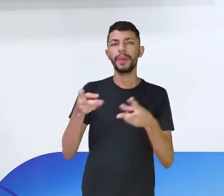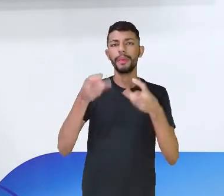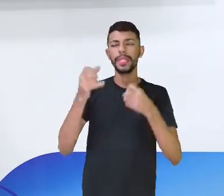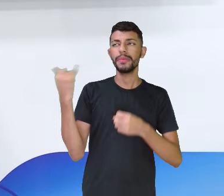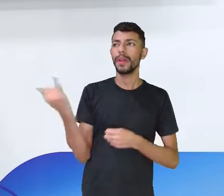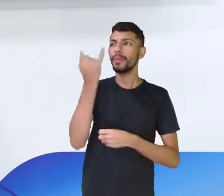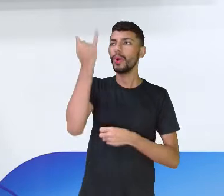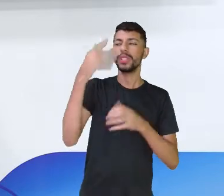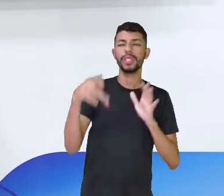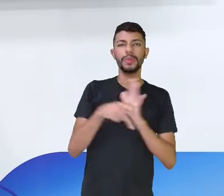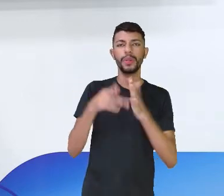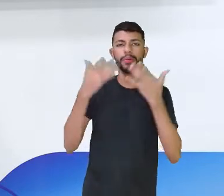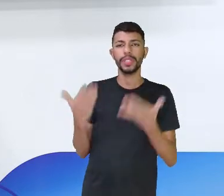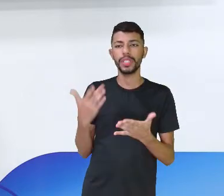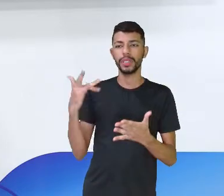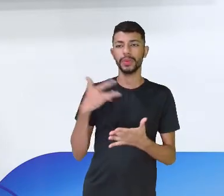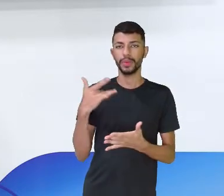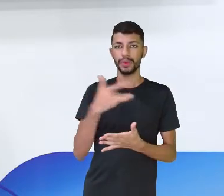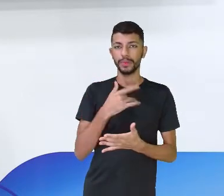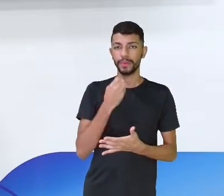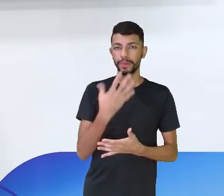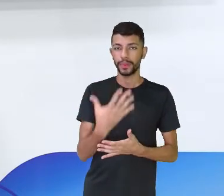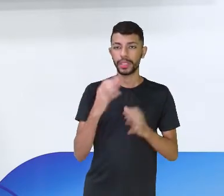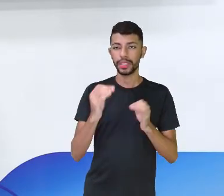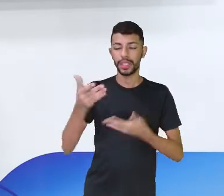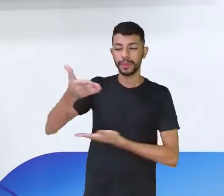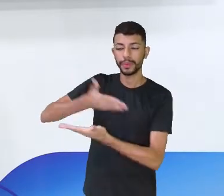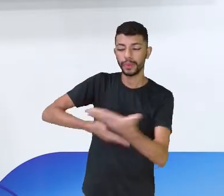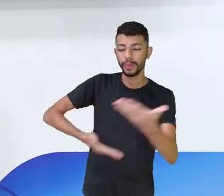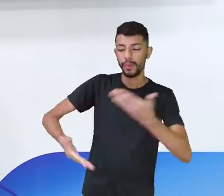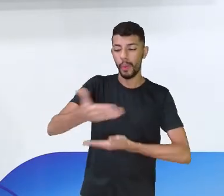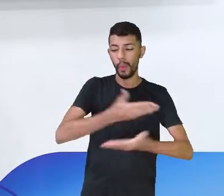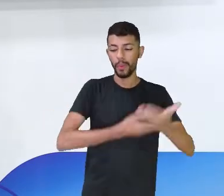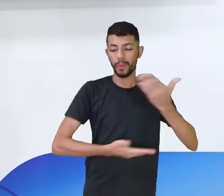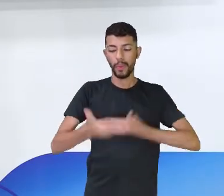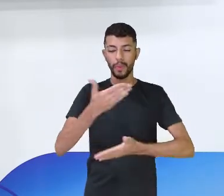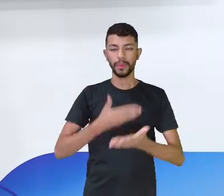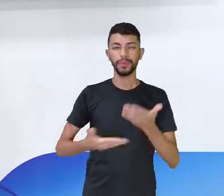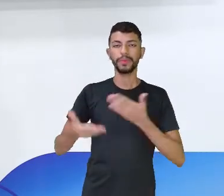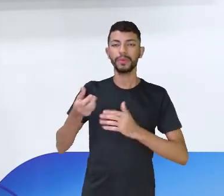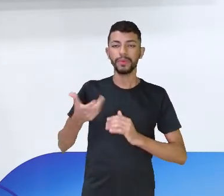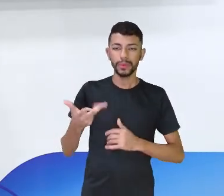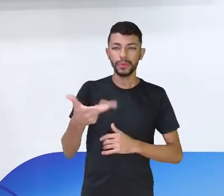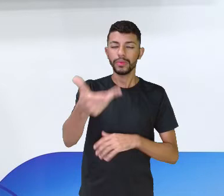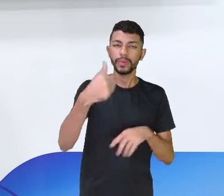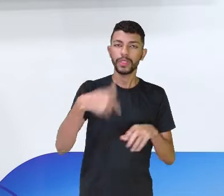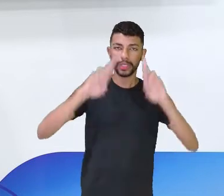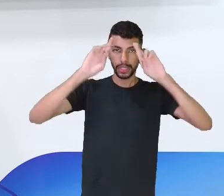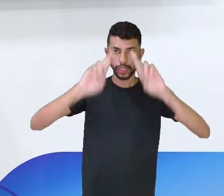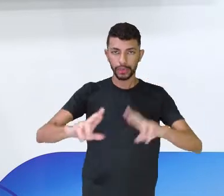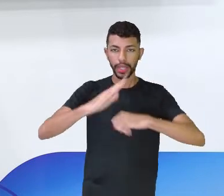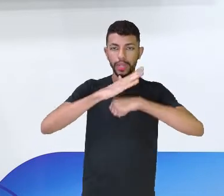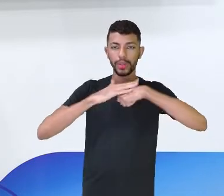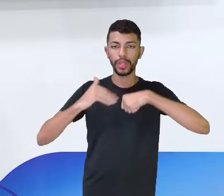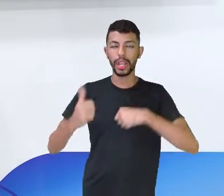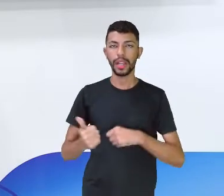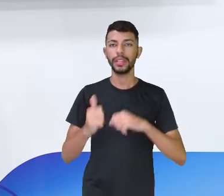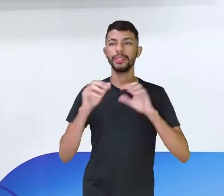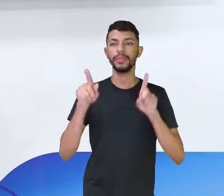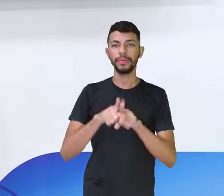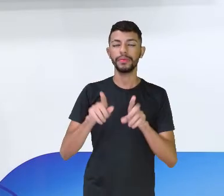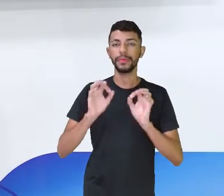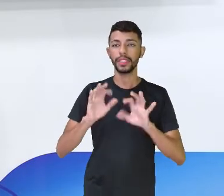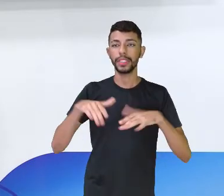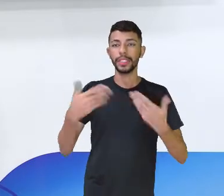desse funcionamento saudável, né, de interação, de produtividade, de respeito, de carinho e de afeto. Então,